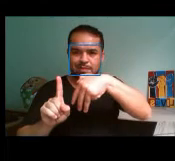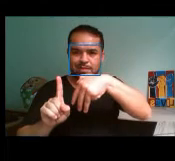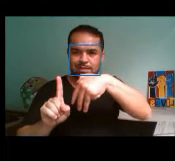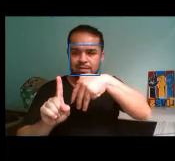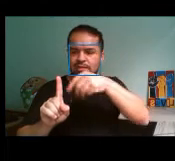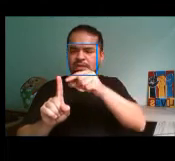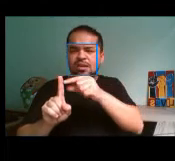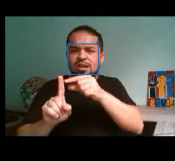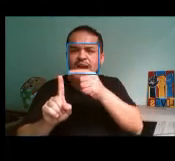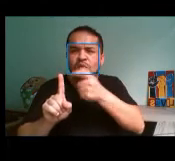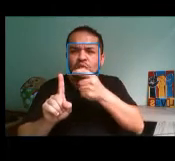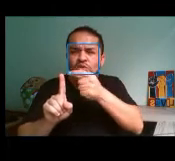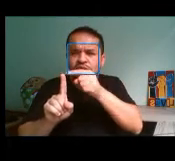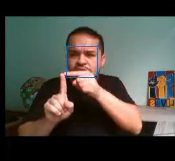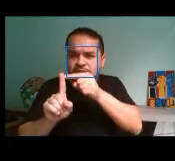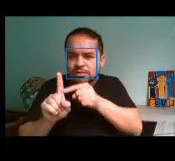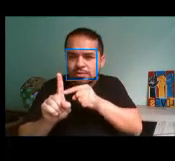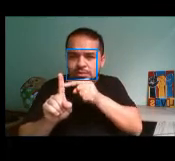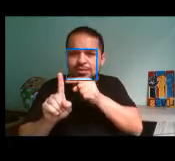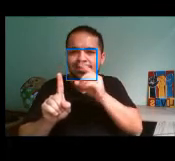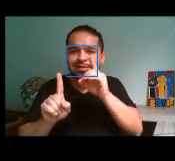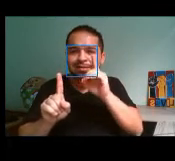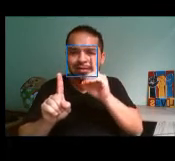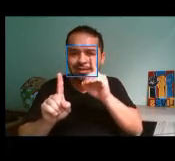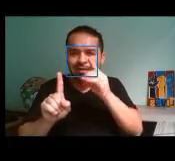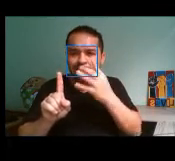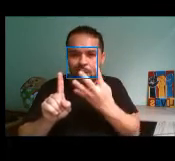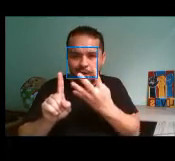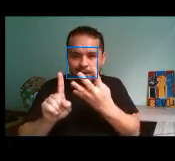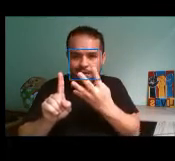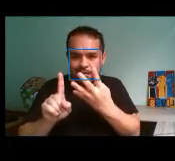na frente, fica próximo. O que acontece aqui?